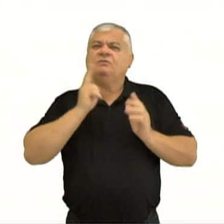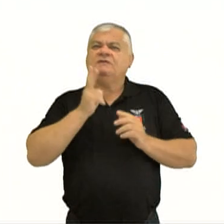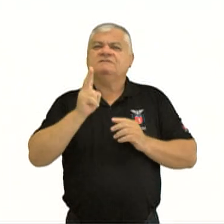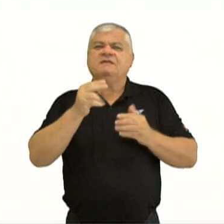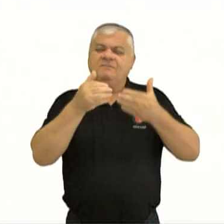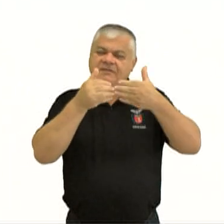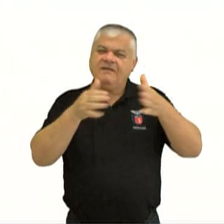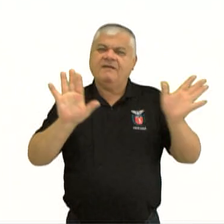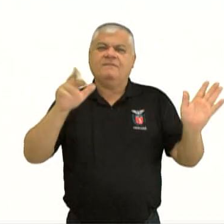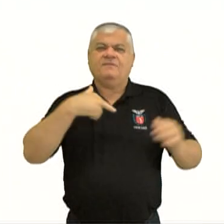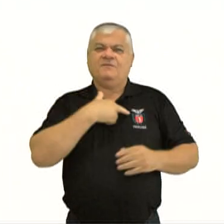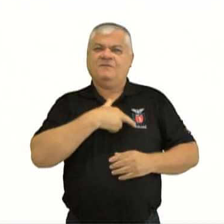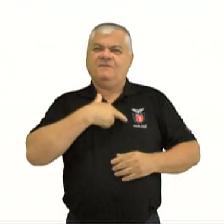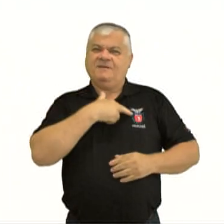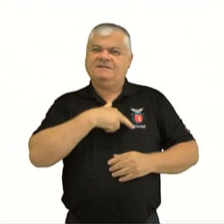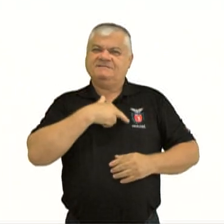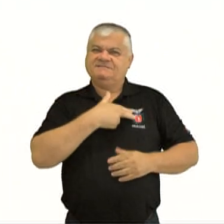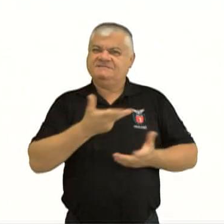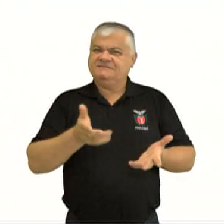romance.